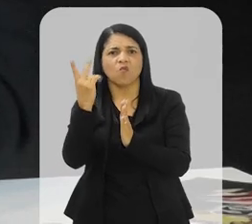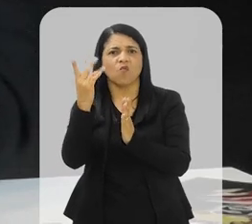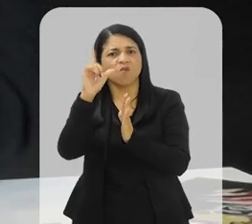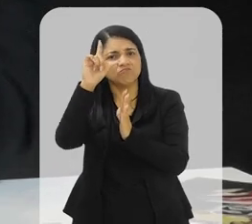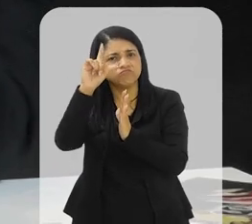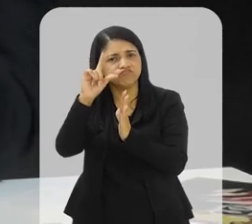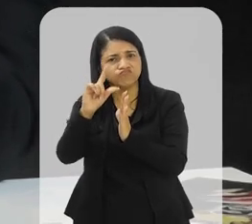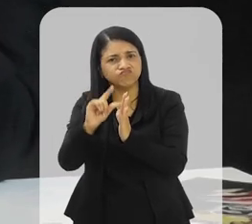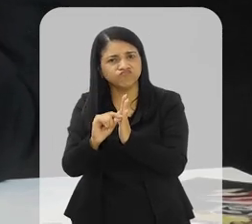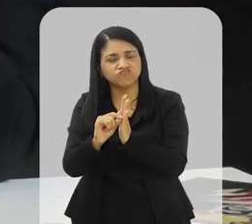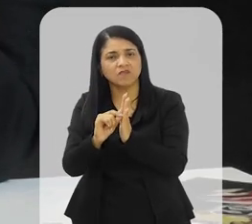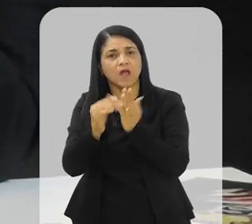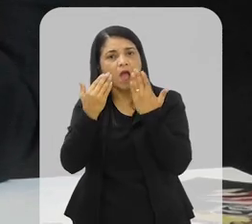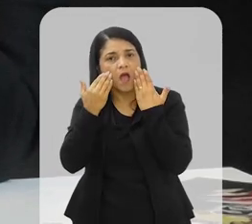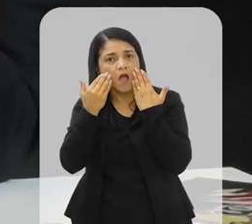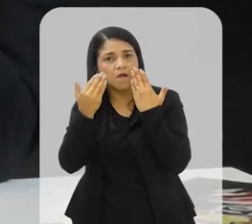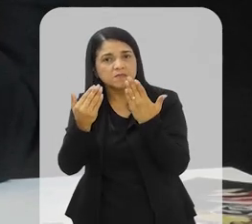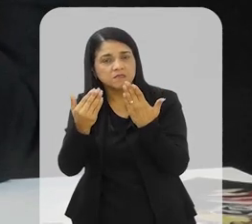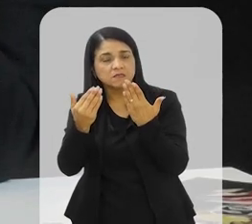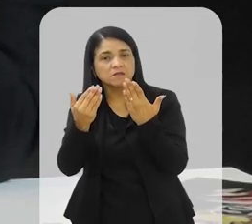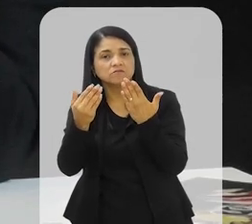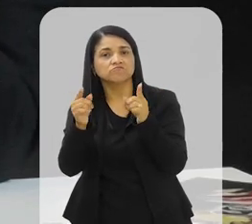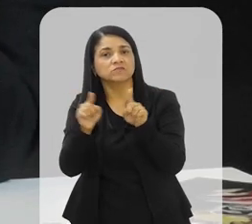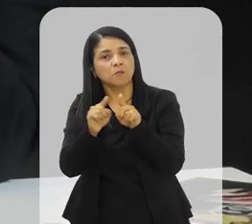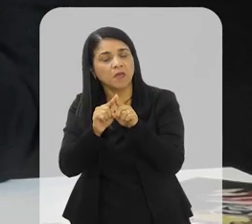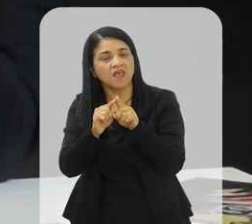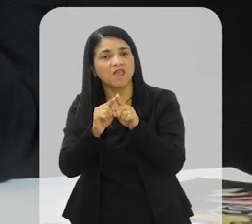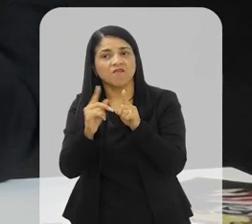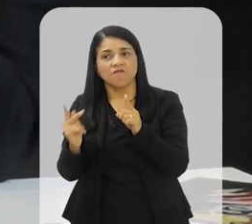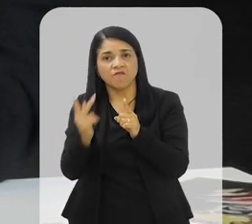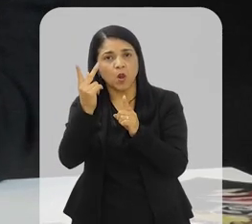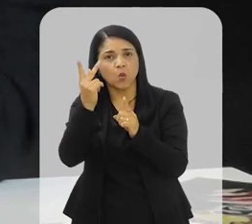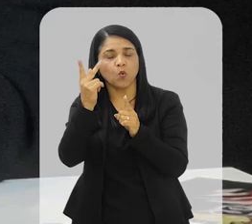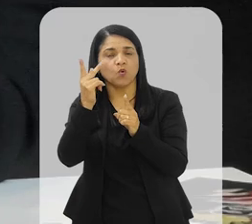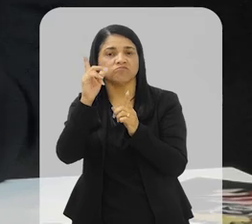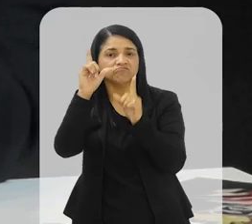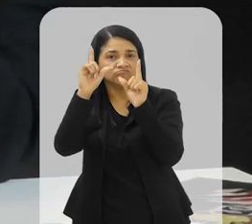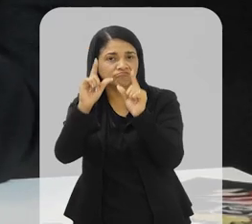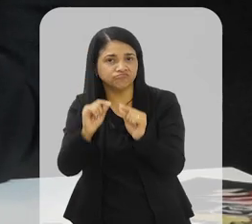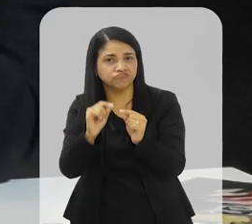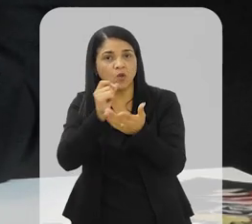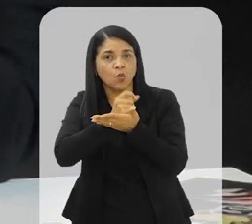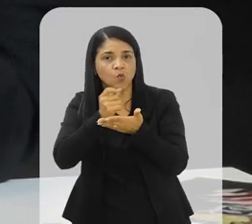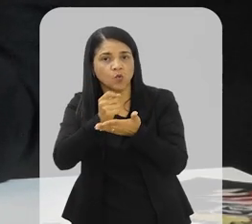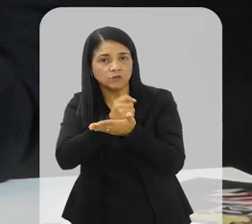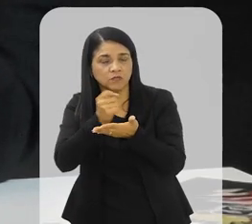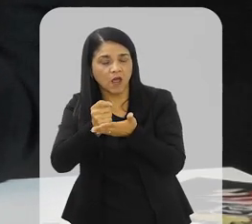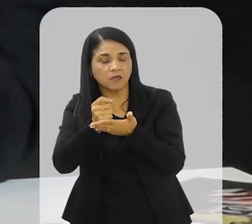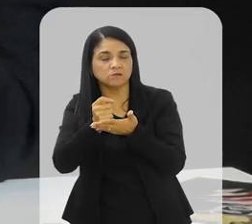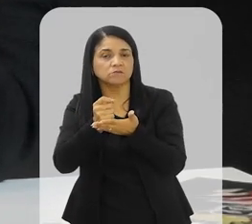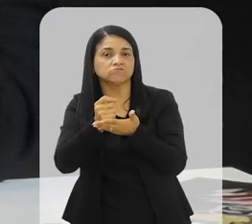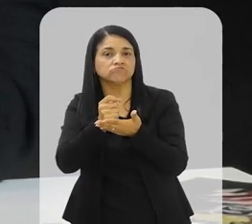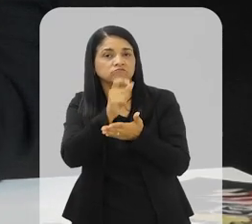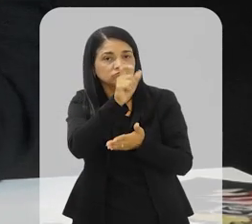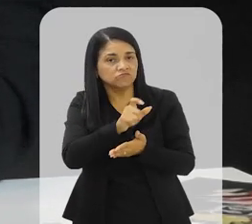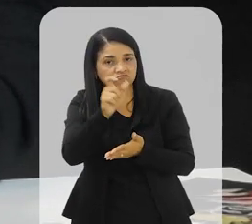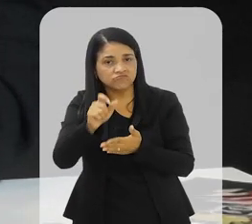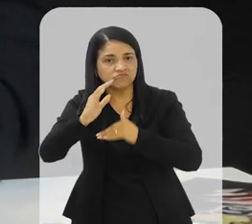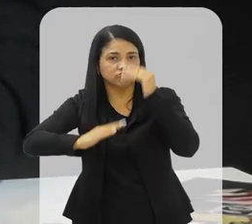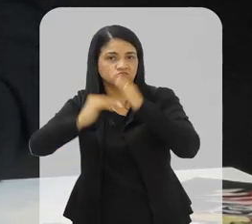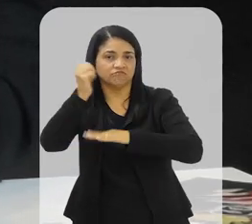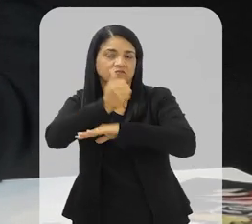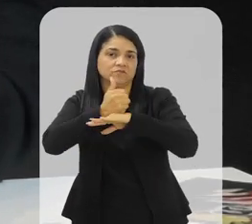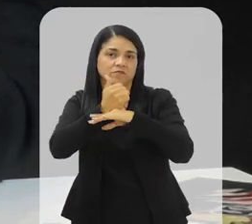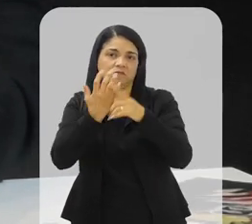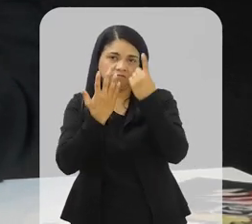que automaticamente vai desvalorizar a apresentação e consequentemente desvaloriza um pouco